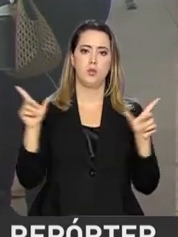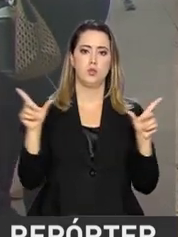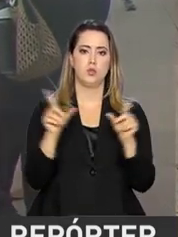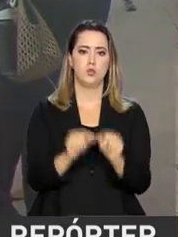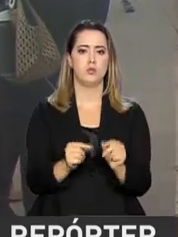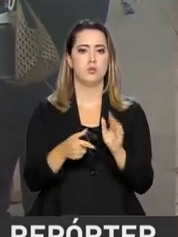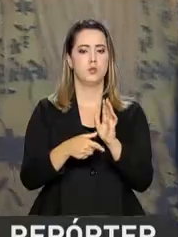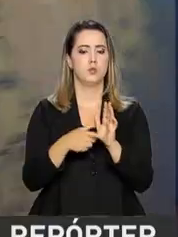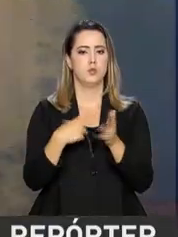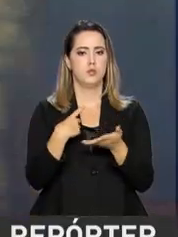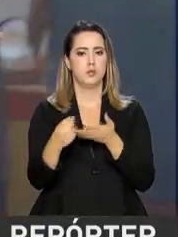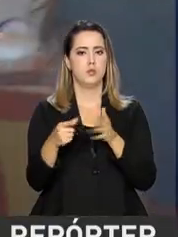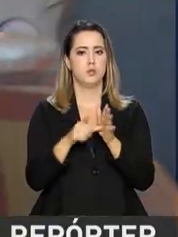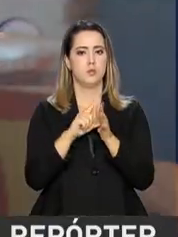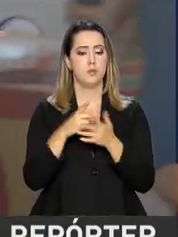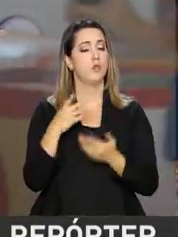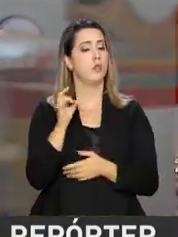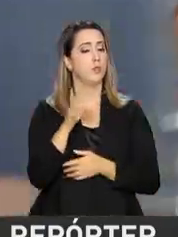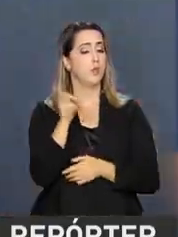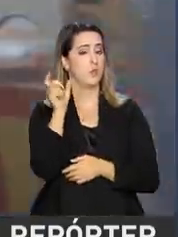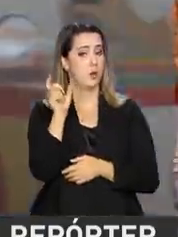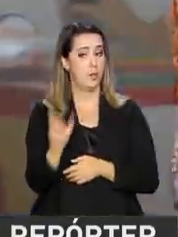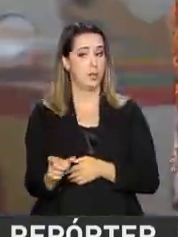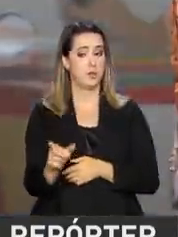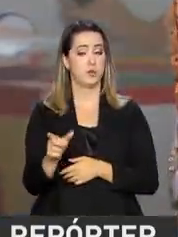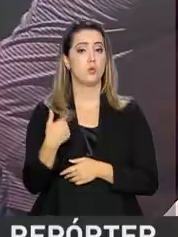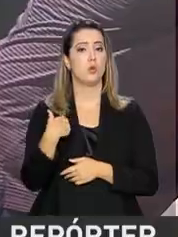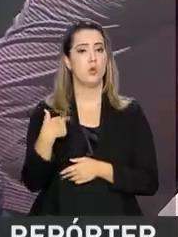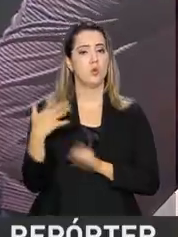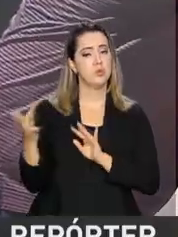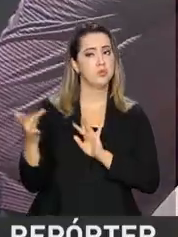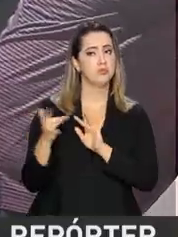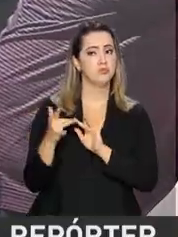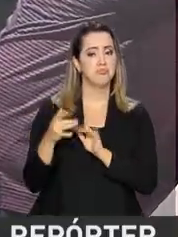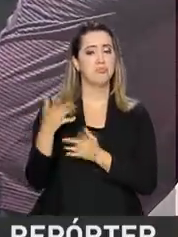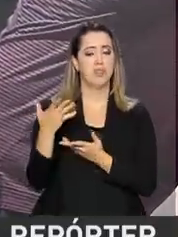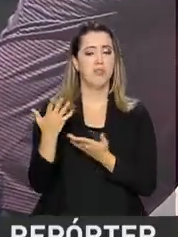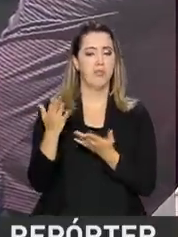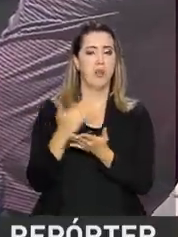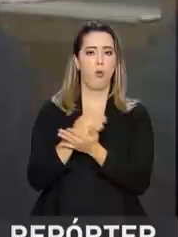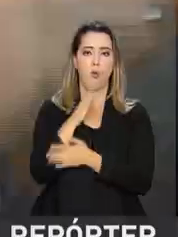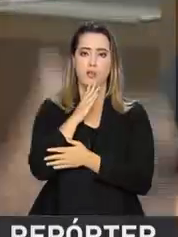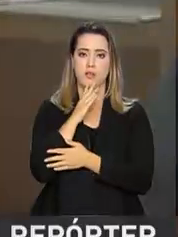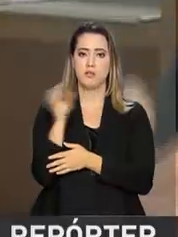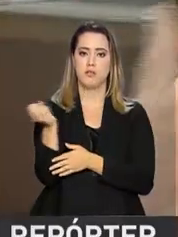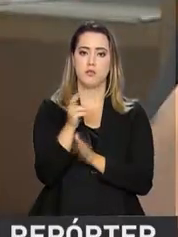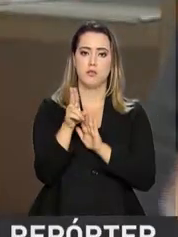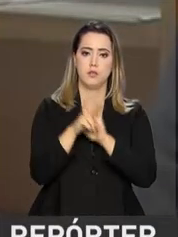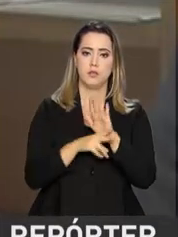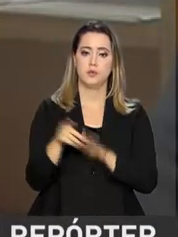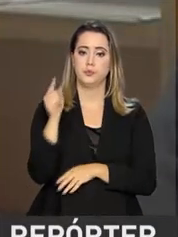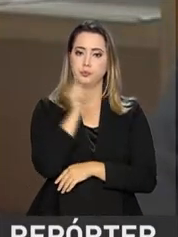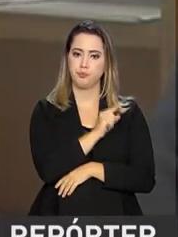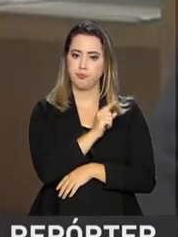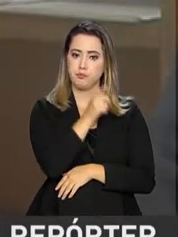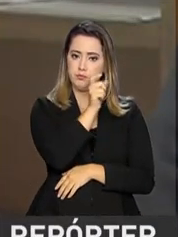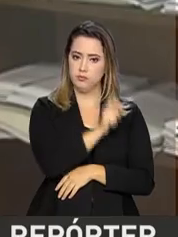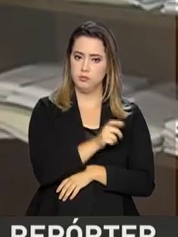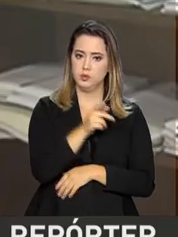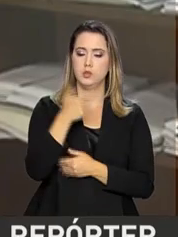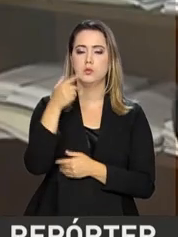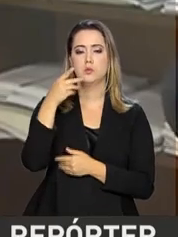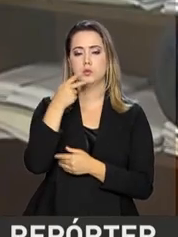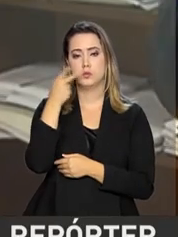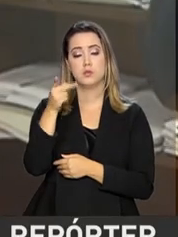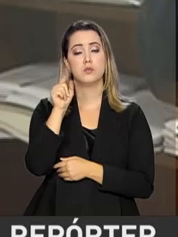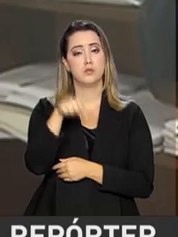para sair mais cedo. E não é só o trabalhador que está se familiarizando com as novas regras. Para este especialista, as mudanças